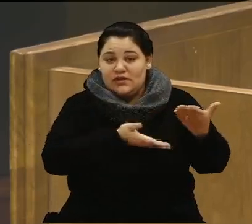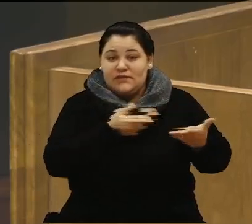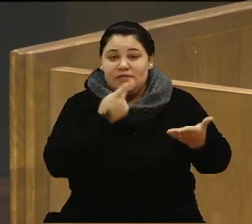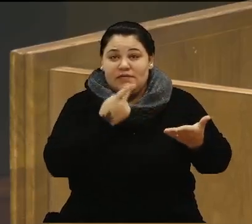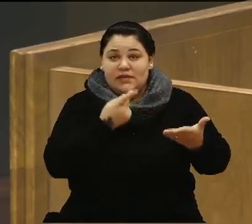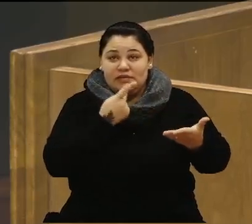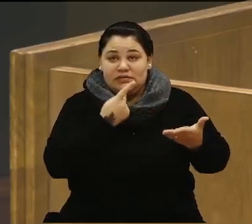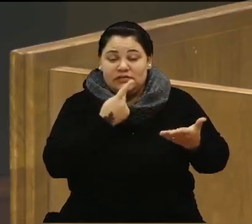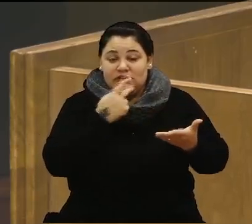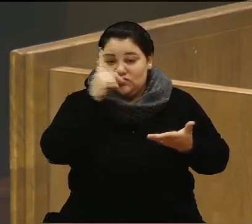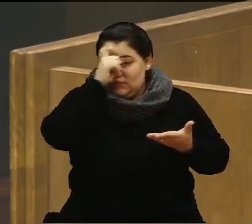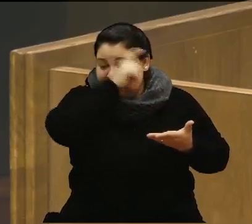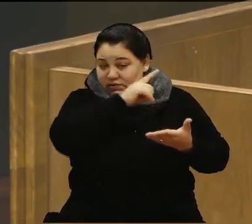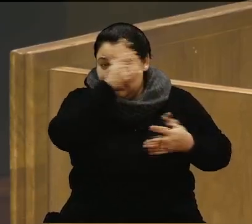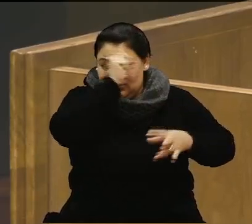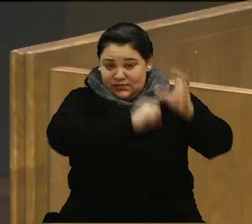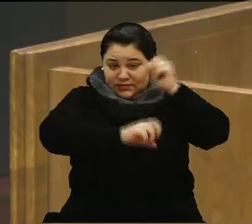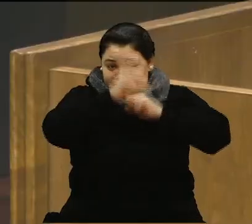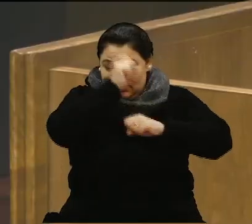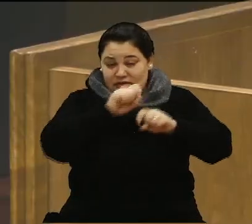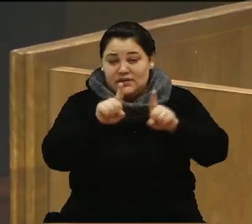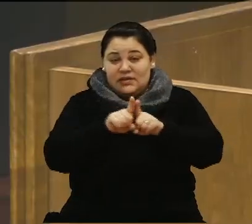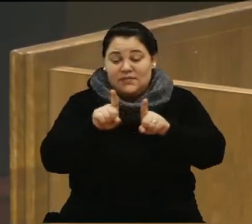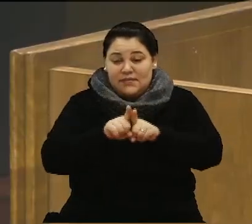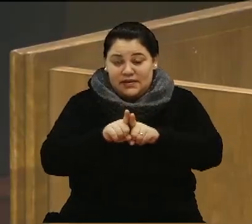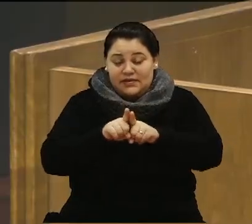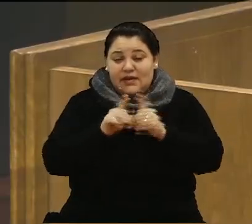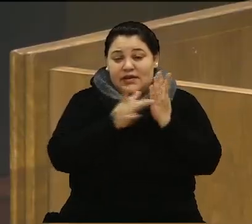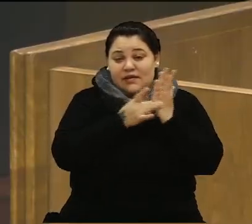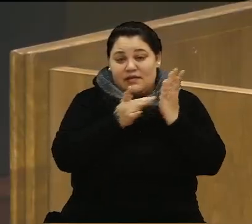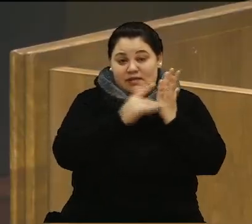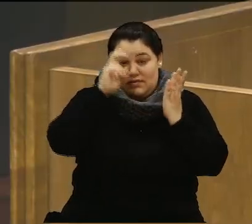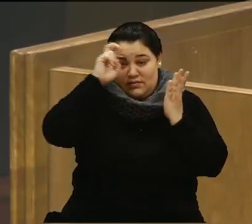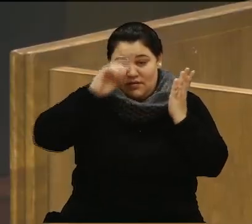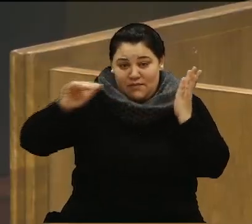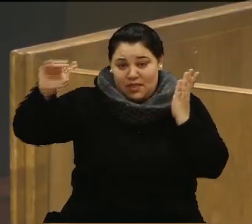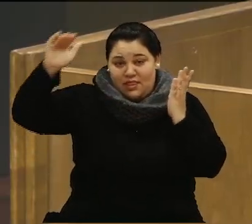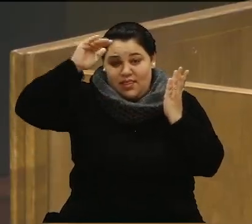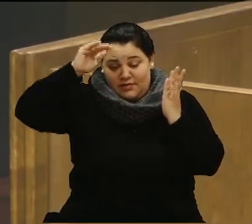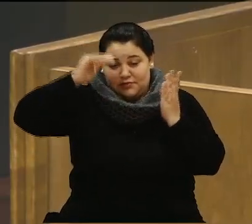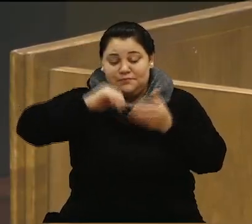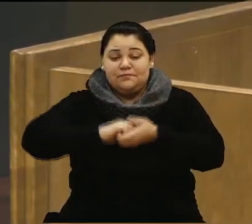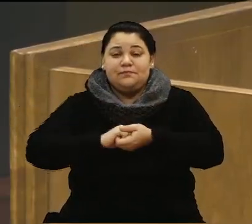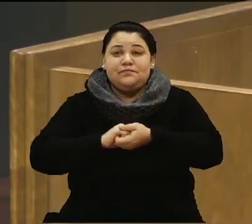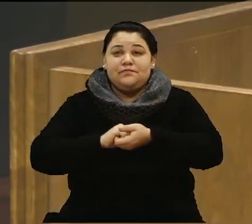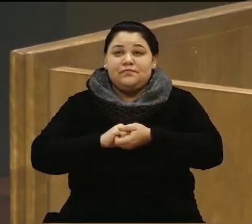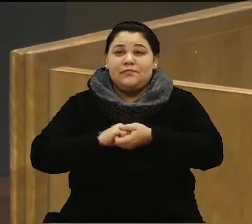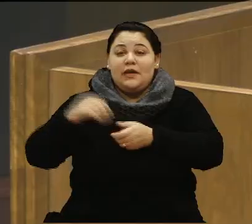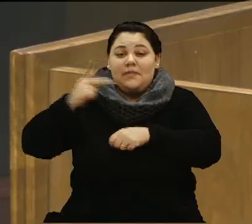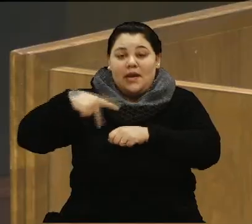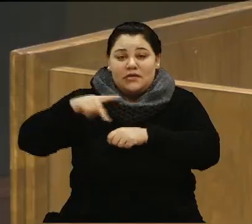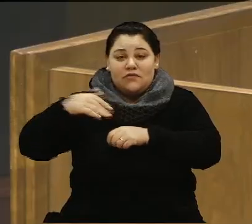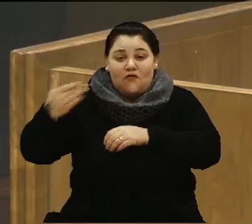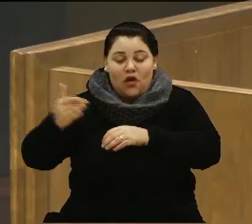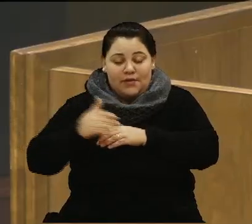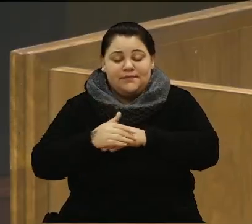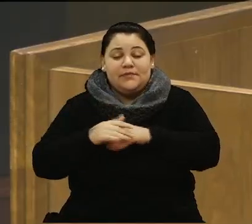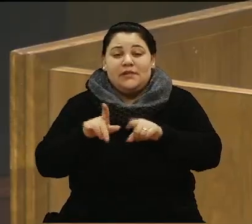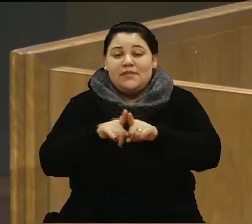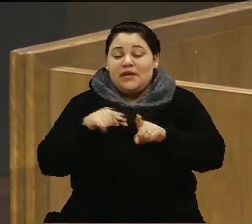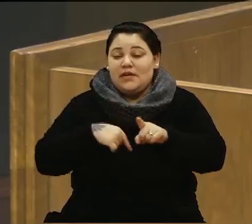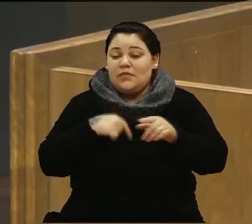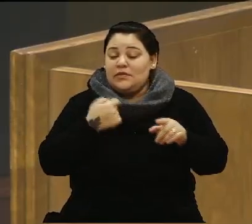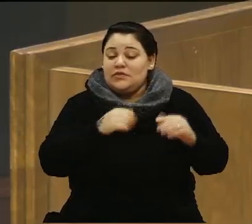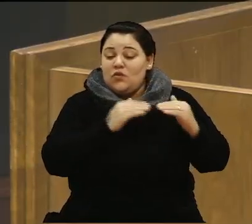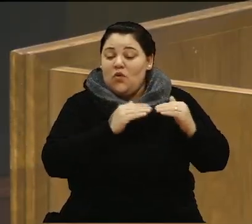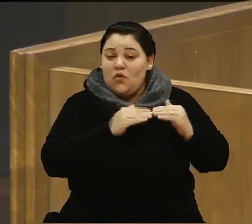de aprendizagem, estrangeiros e altas habilidades. Mas aqui eu não posso me furtar de discordar da matéria do jornal